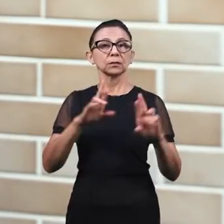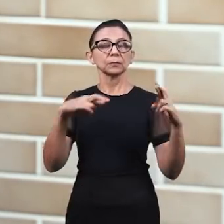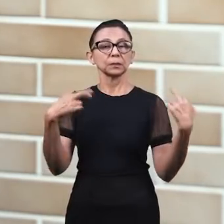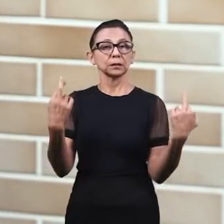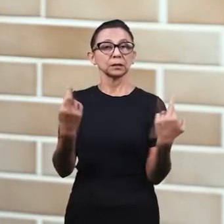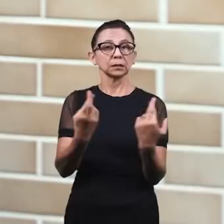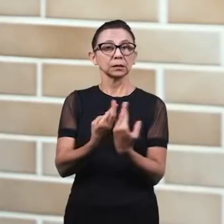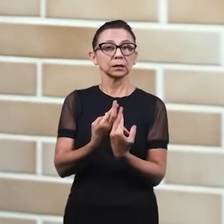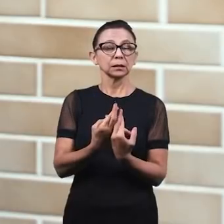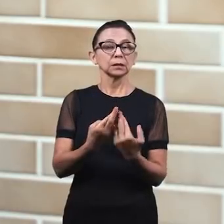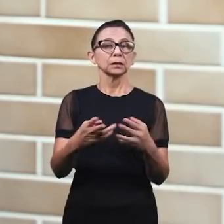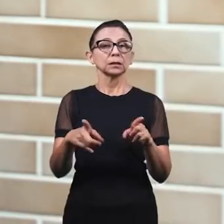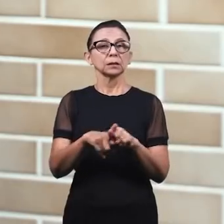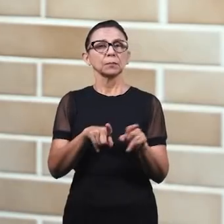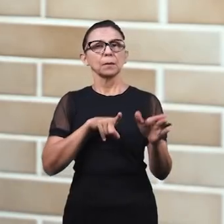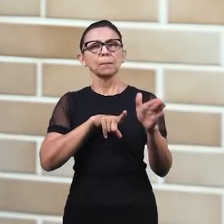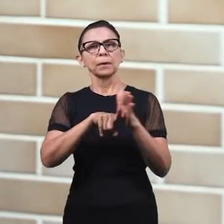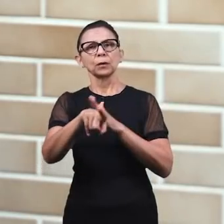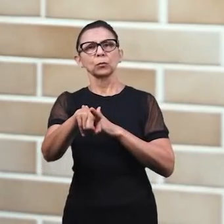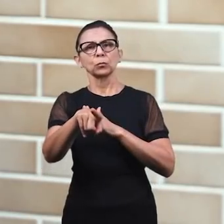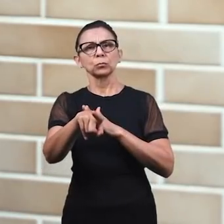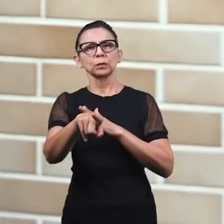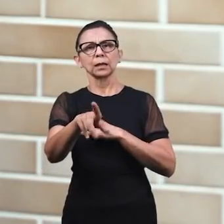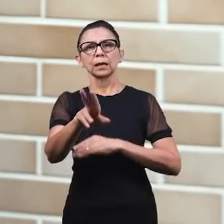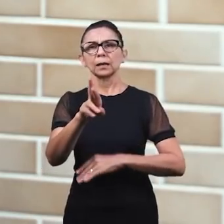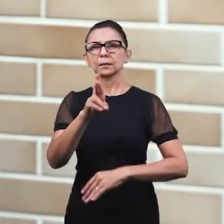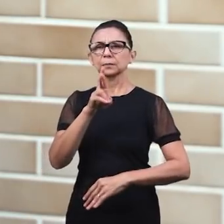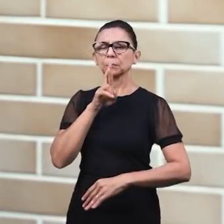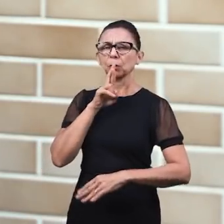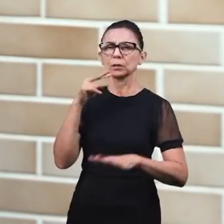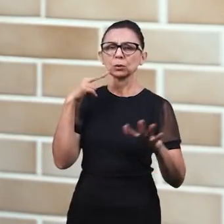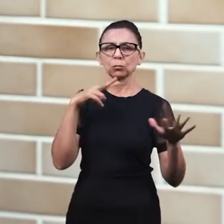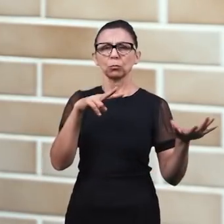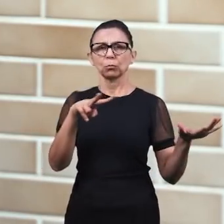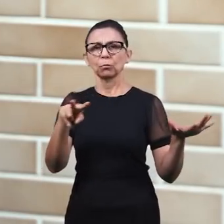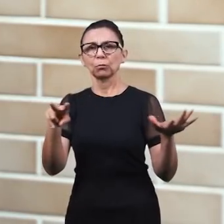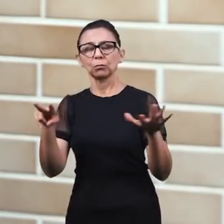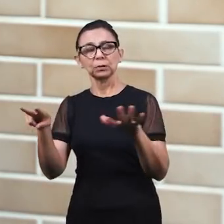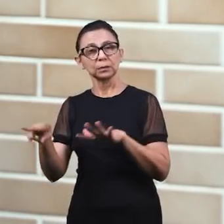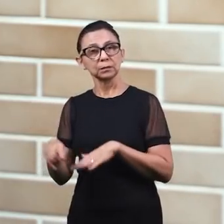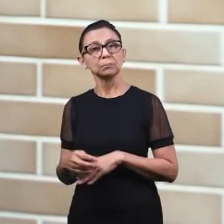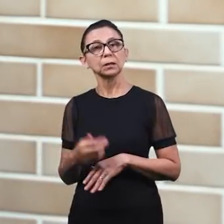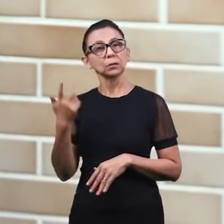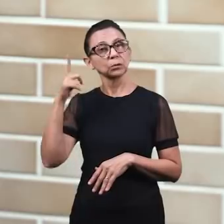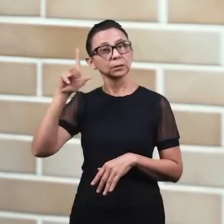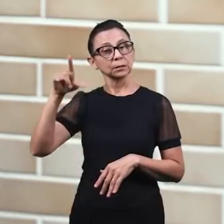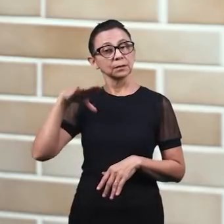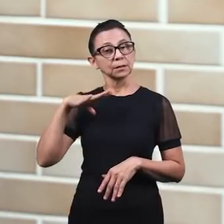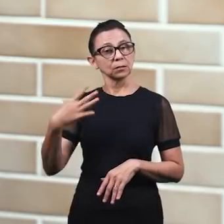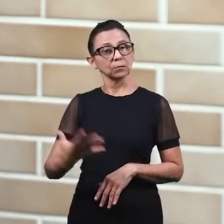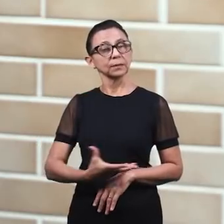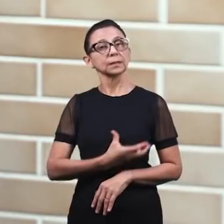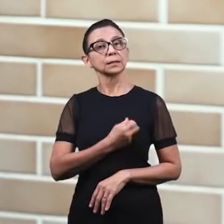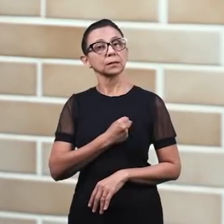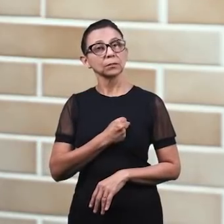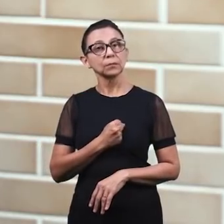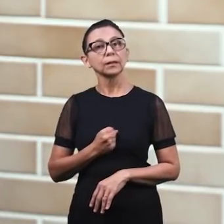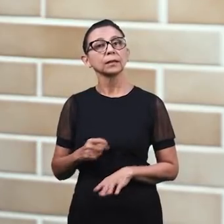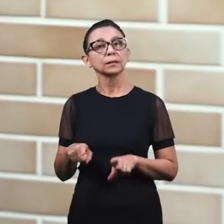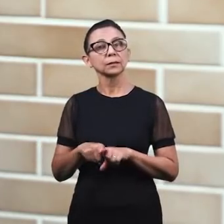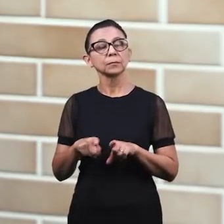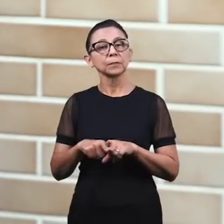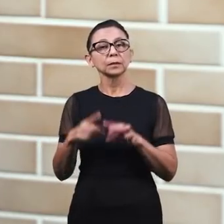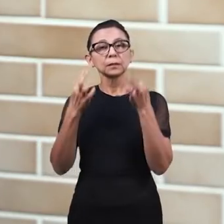trabalho de responder às perguntas da escola dominical a cada semana, ou seja, isso está produzindo salvação. E outro